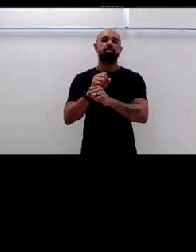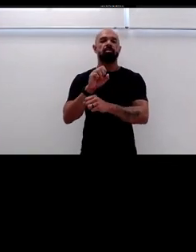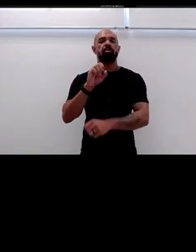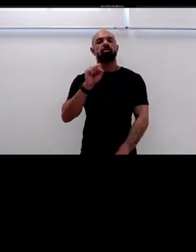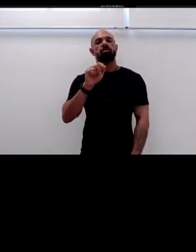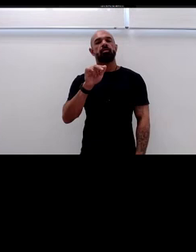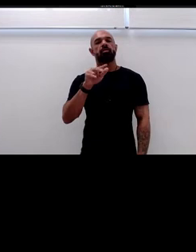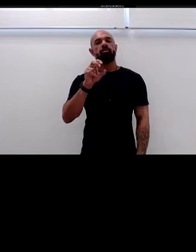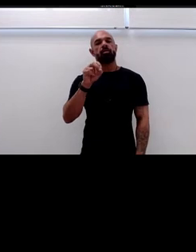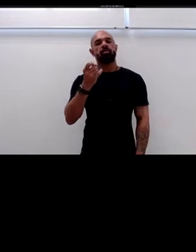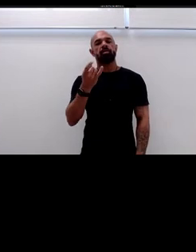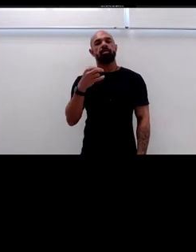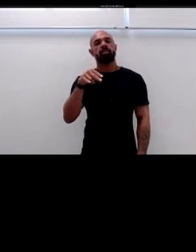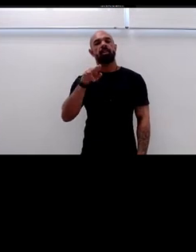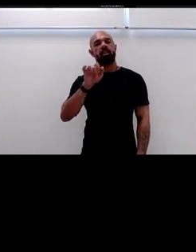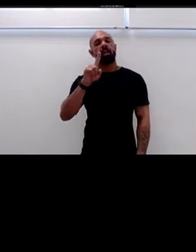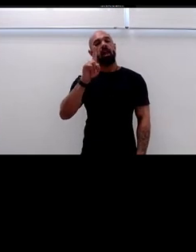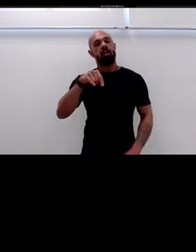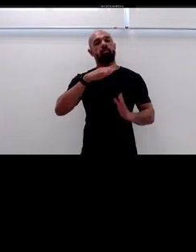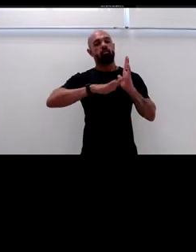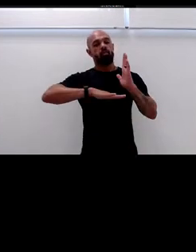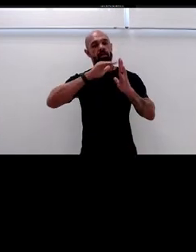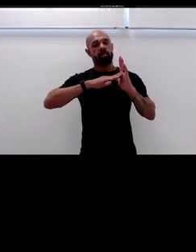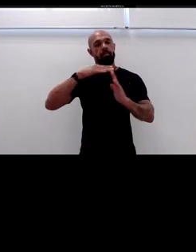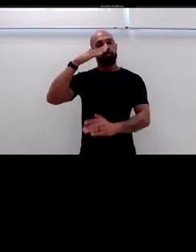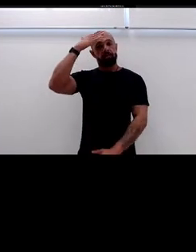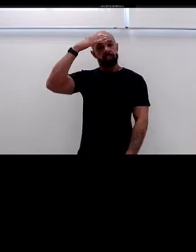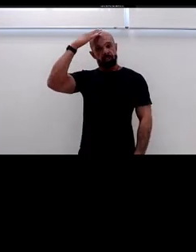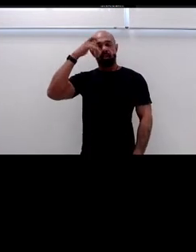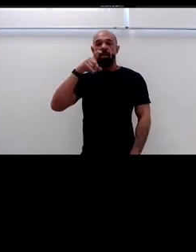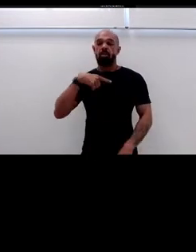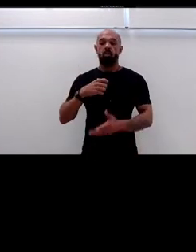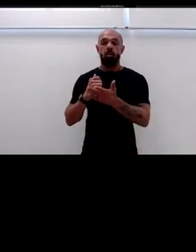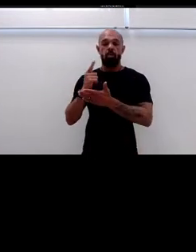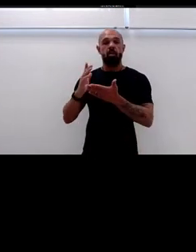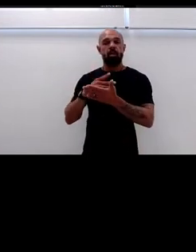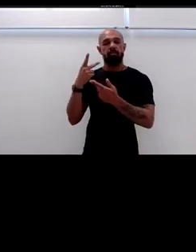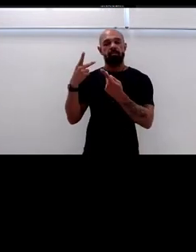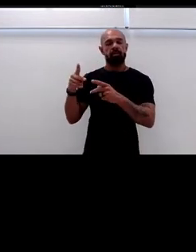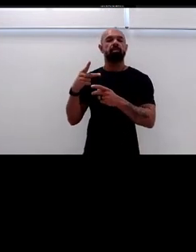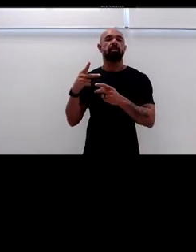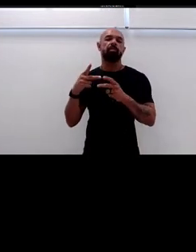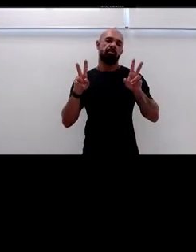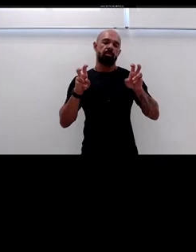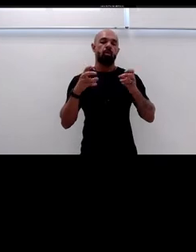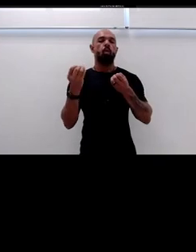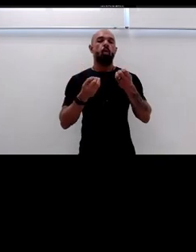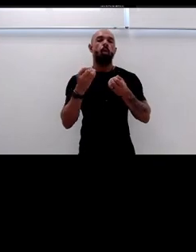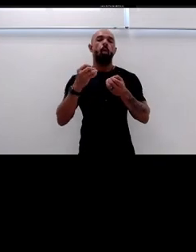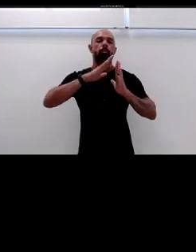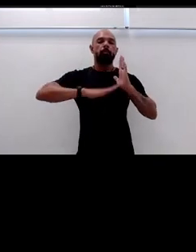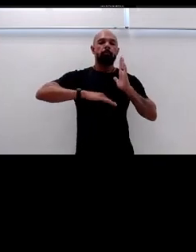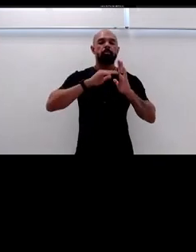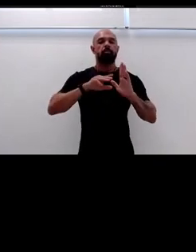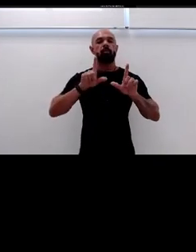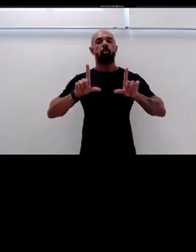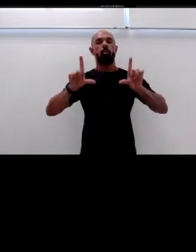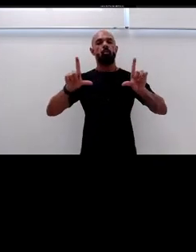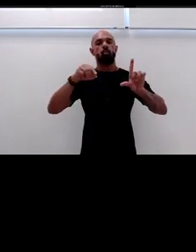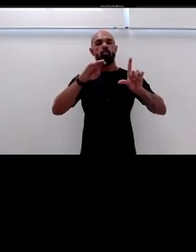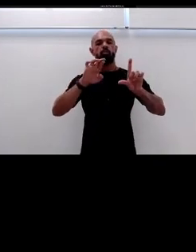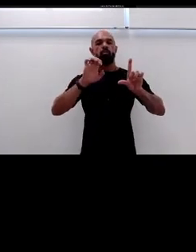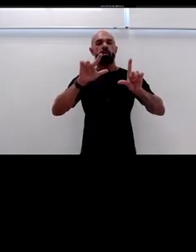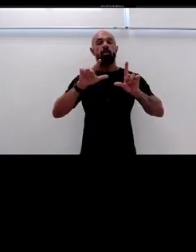um muralista mexicano. Tanto que eu comprei o livro dele, Como se Pinta um Mural. Eu falei, pô, é isso que eu quero